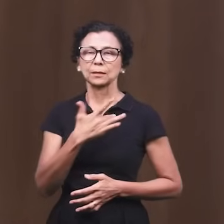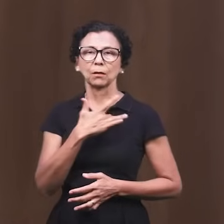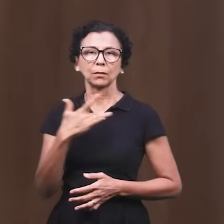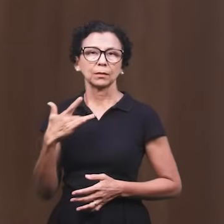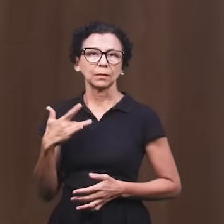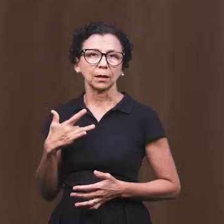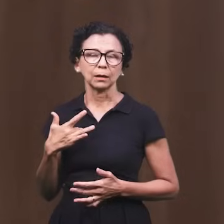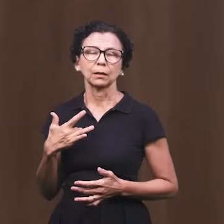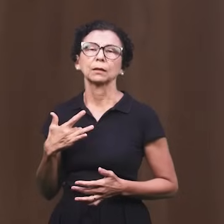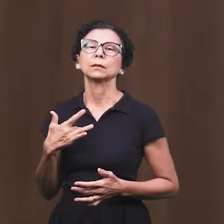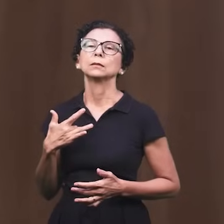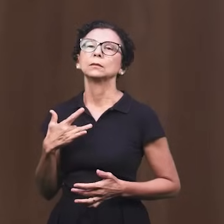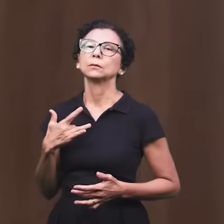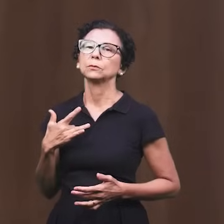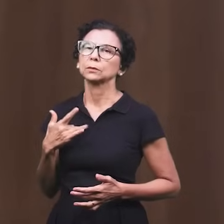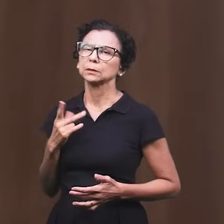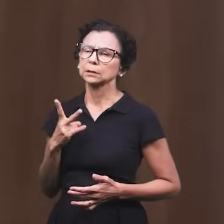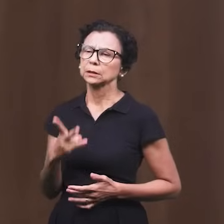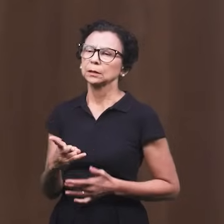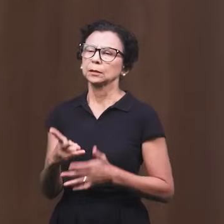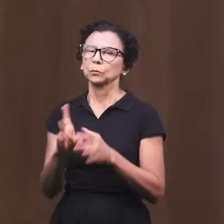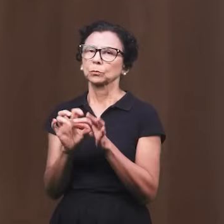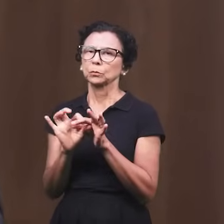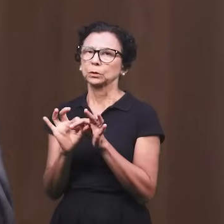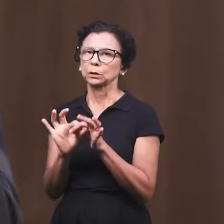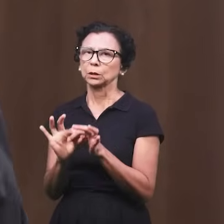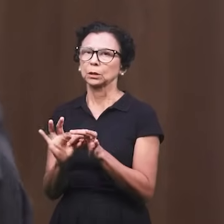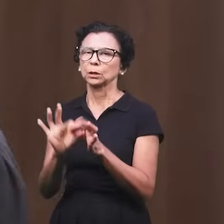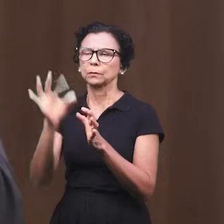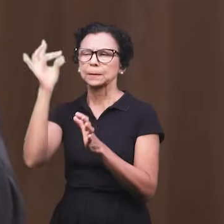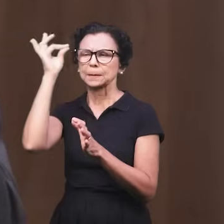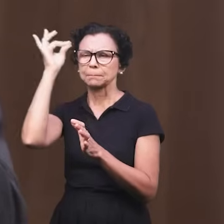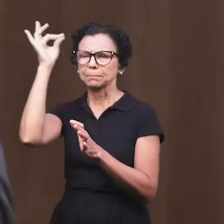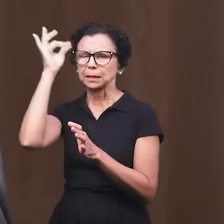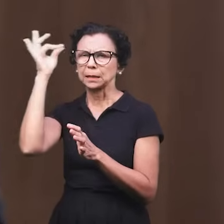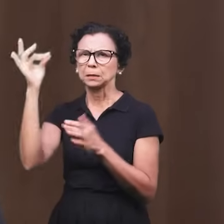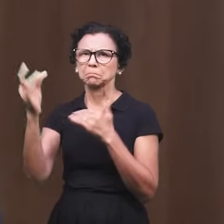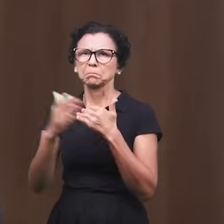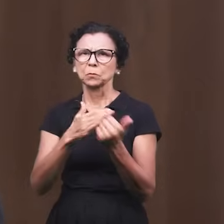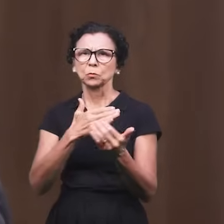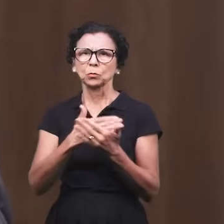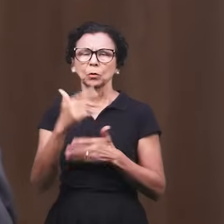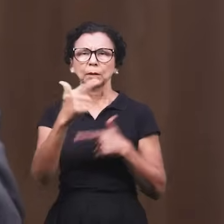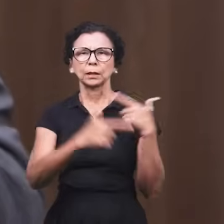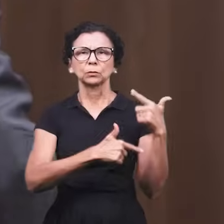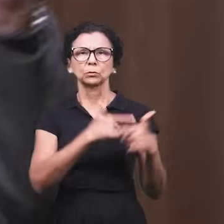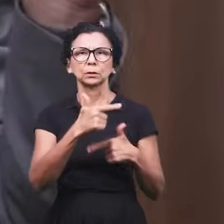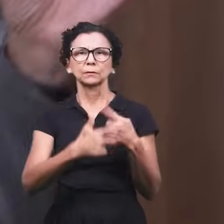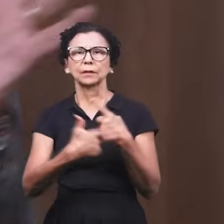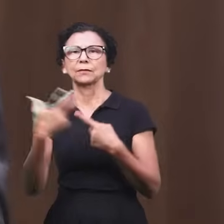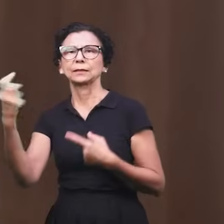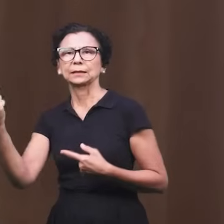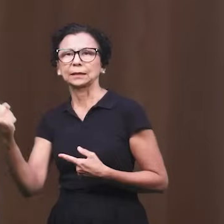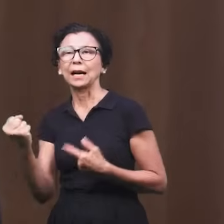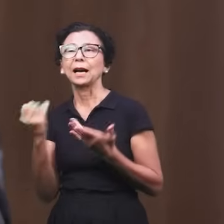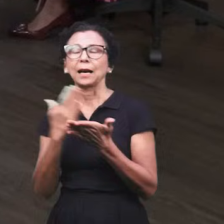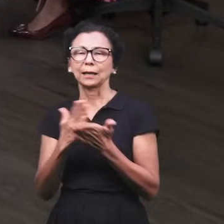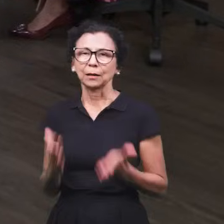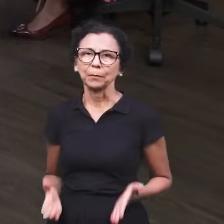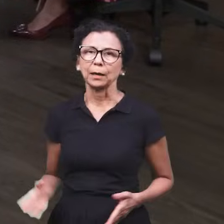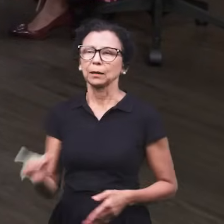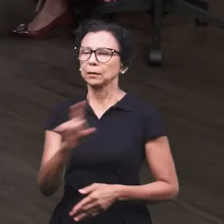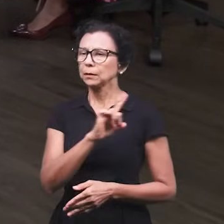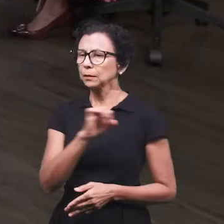Se você andar em espírito, você vai vencer todo tipo de batalha que tem dentro da mente. Não estou dizendo, você não vai ter mais batalha. Não,